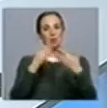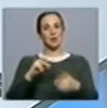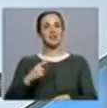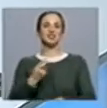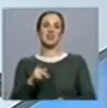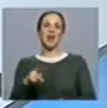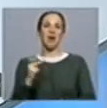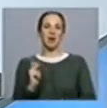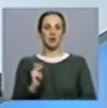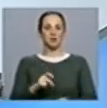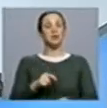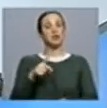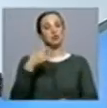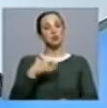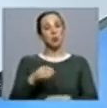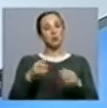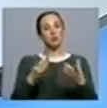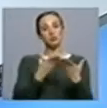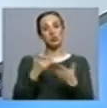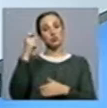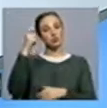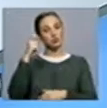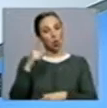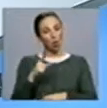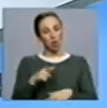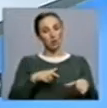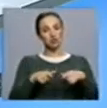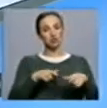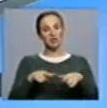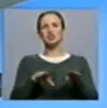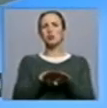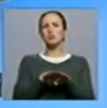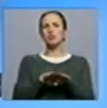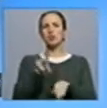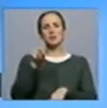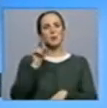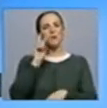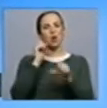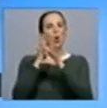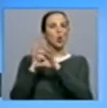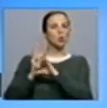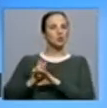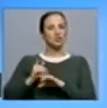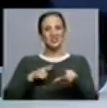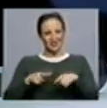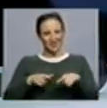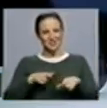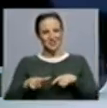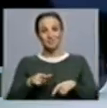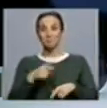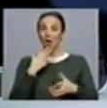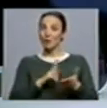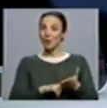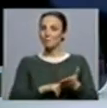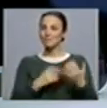Esta semana começamos por estudar o Sol através de estrelas gêmeas e encontrar também muitas outras estrelas. Olha, é verdade.